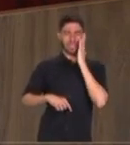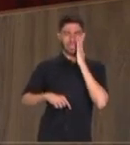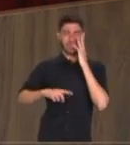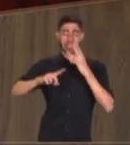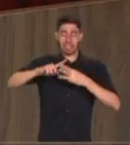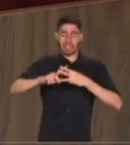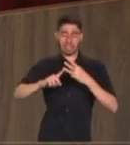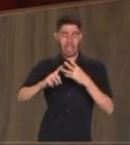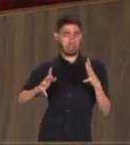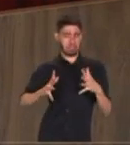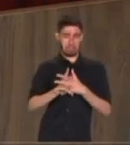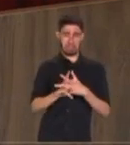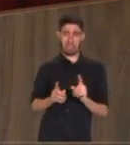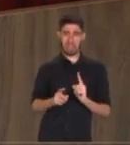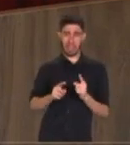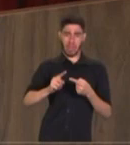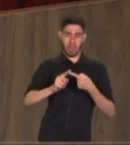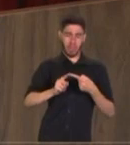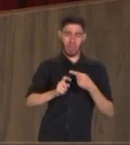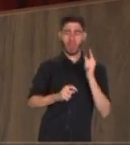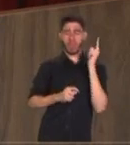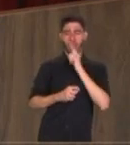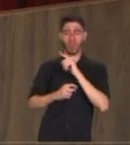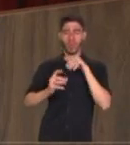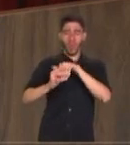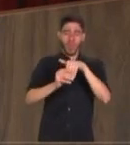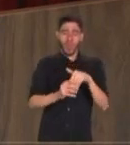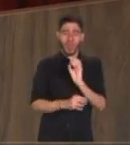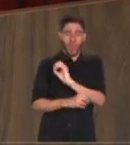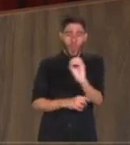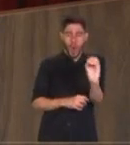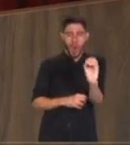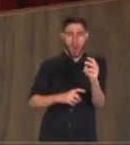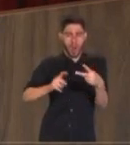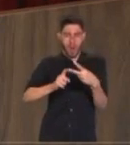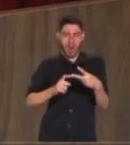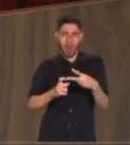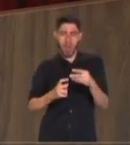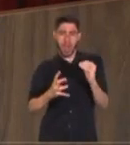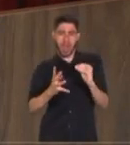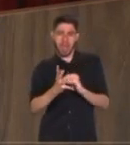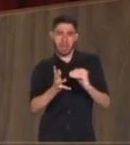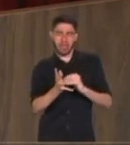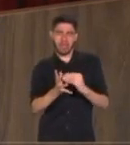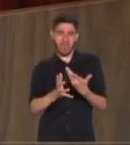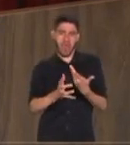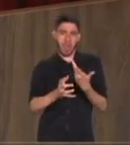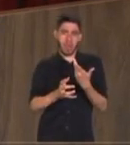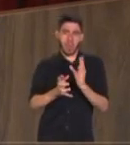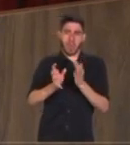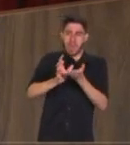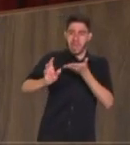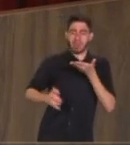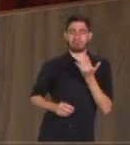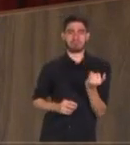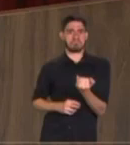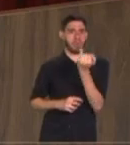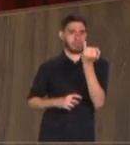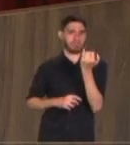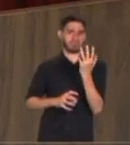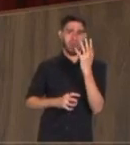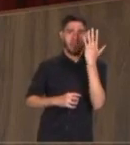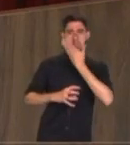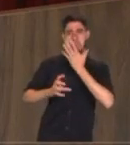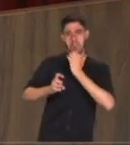circunstâncias incontroversas: 1, obtenção de votação zerada ou ínfima; 2, ausência de movimentação financeira relevante ou